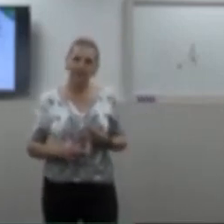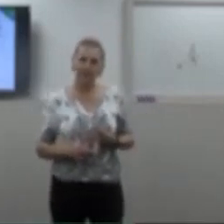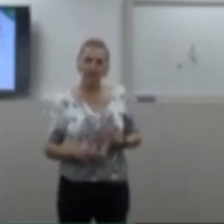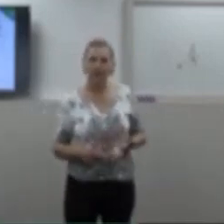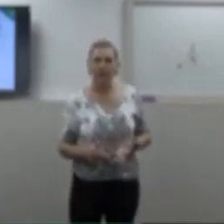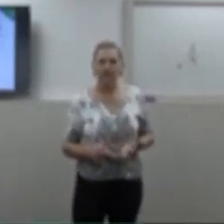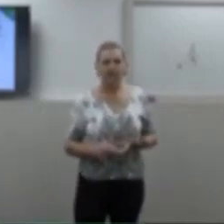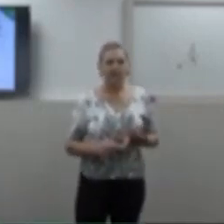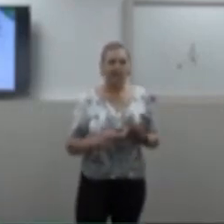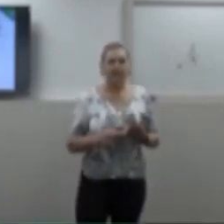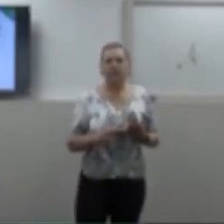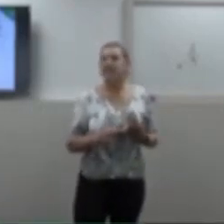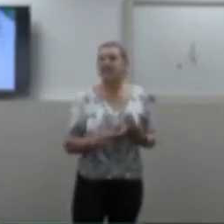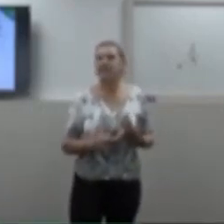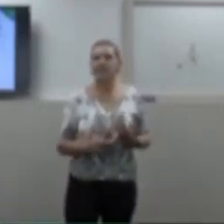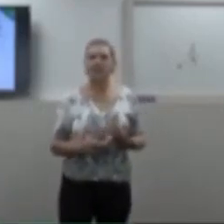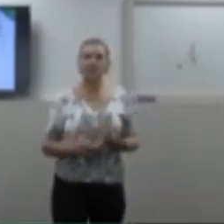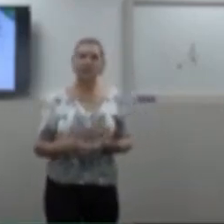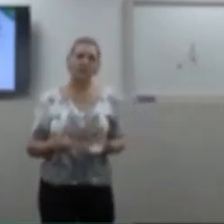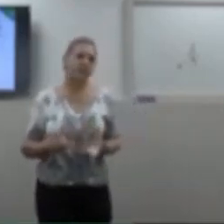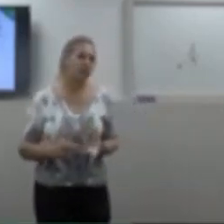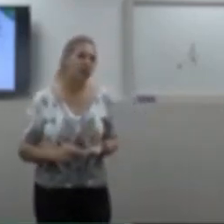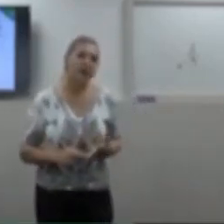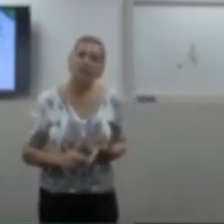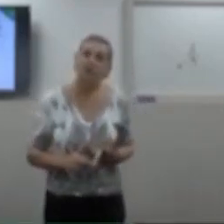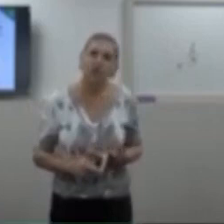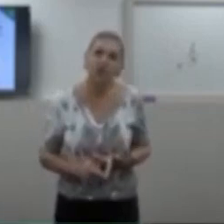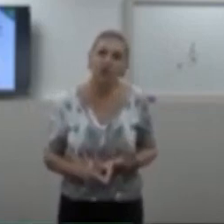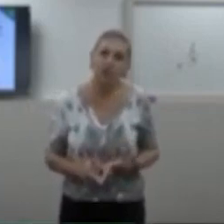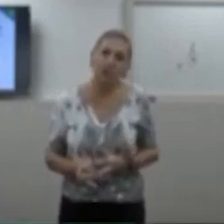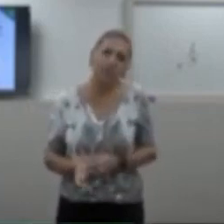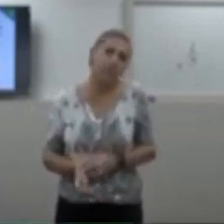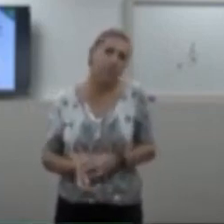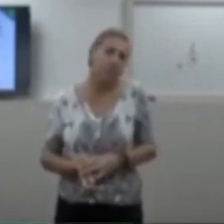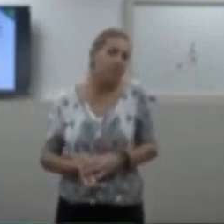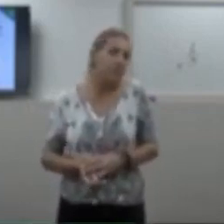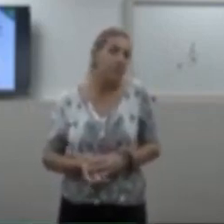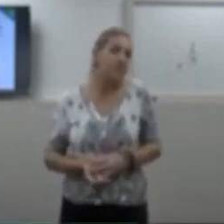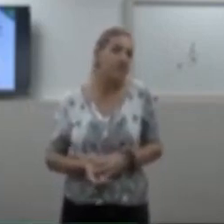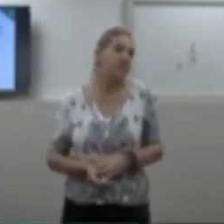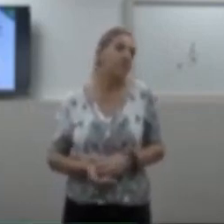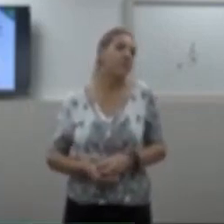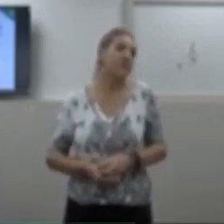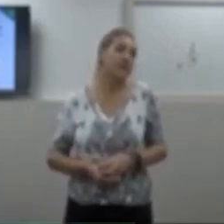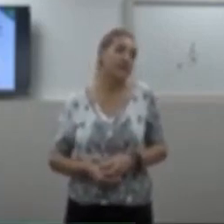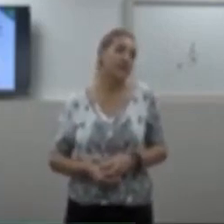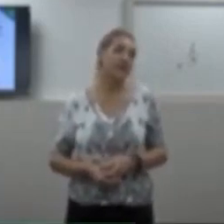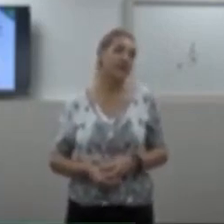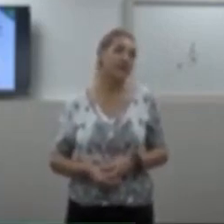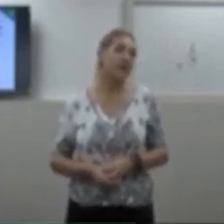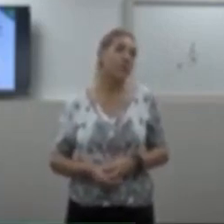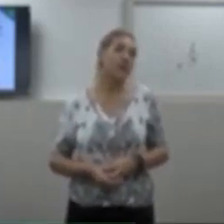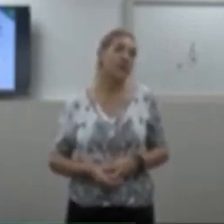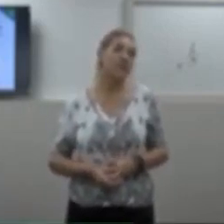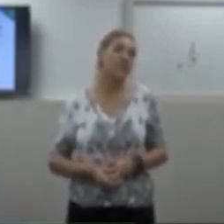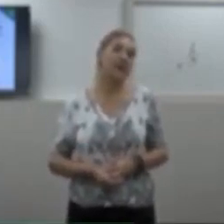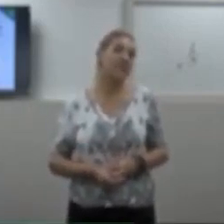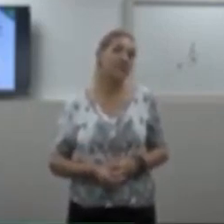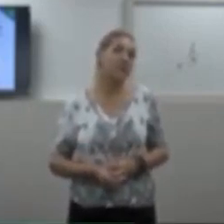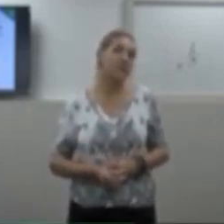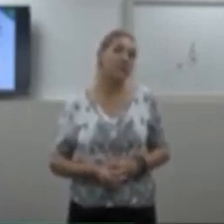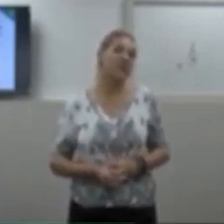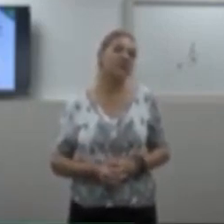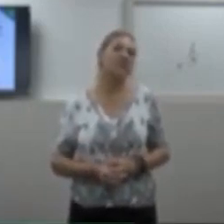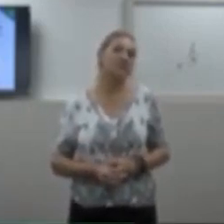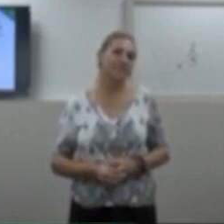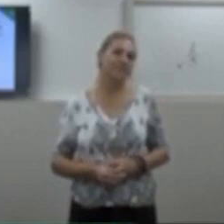é quarteto, não sei o que é terceto, não sei o que é dístico. Não sei se eu vou acertar essa questão, porque essas